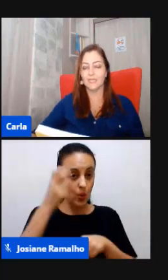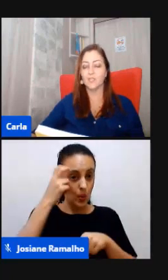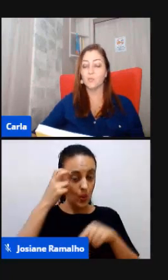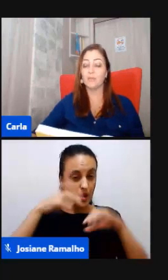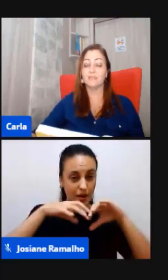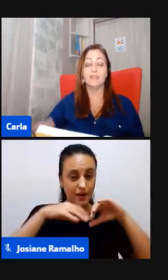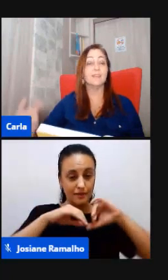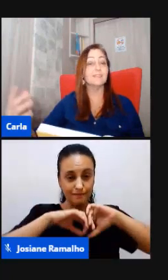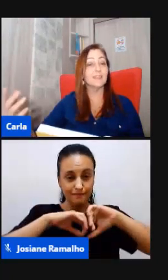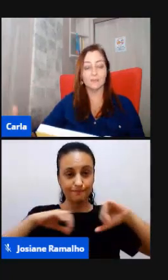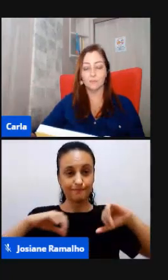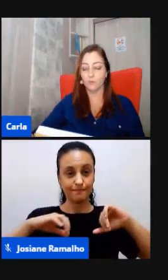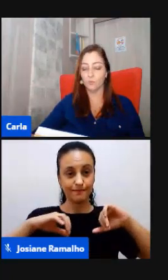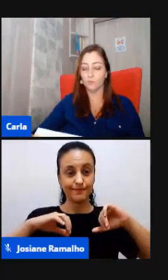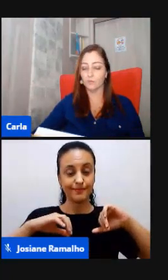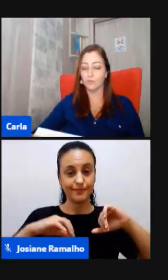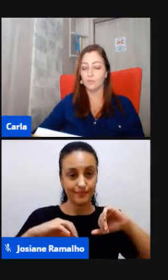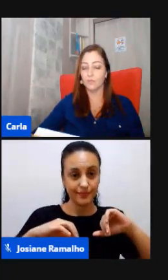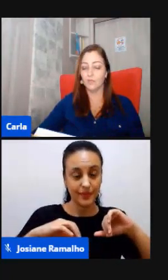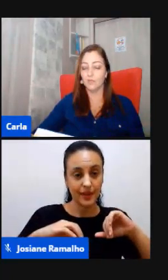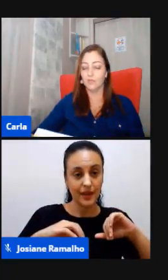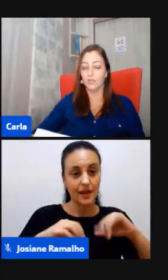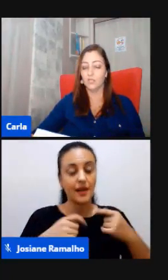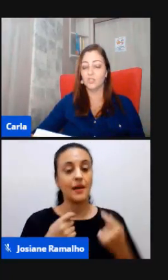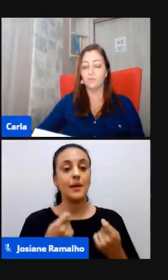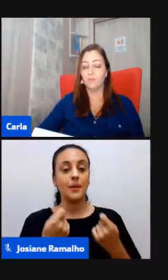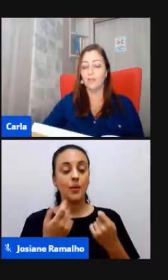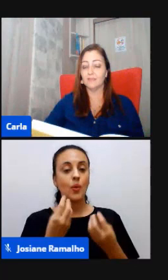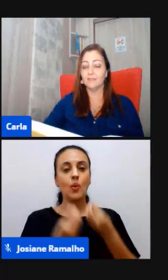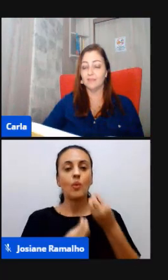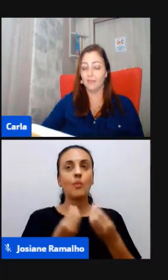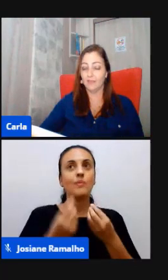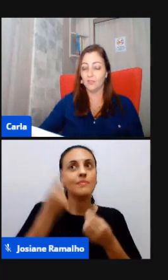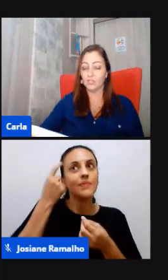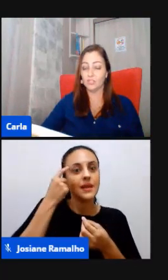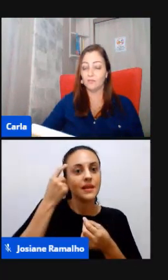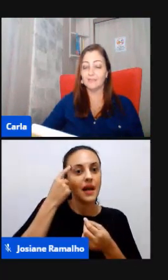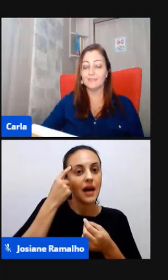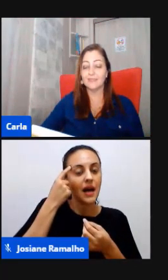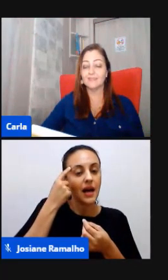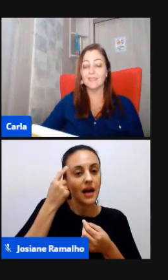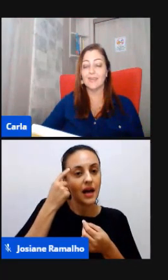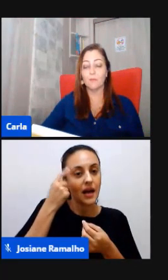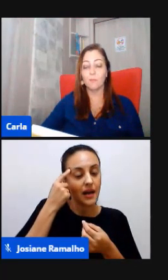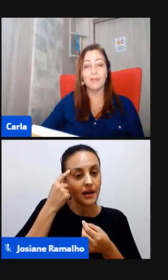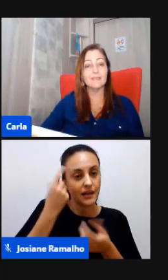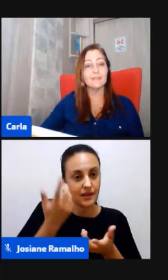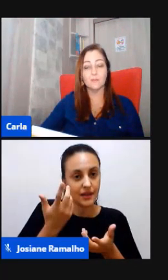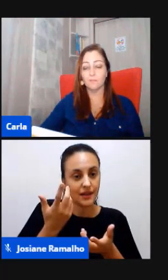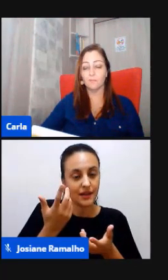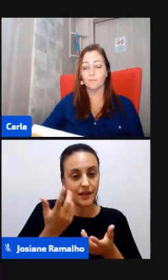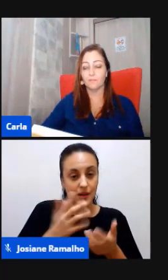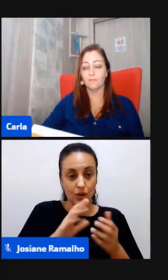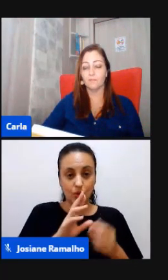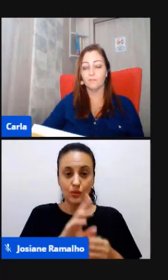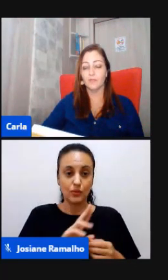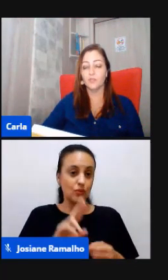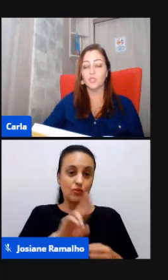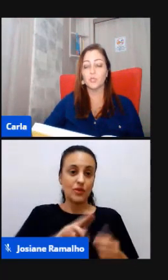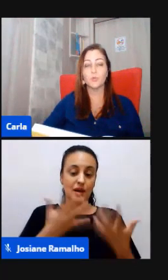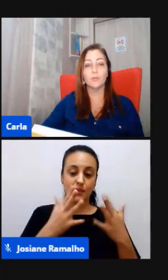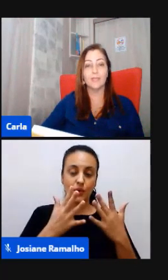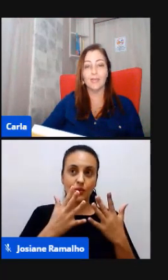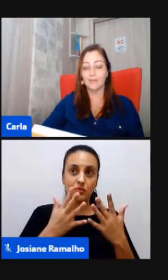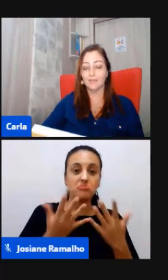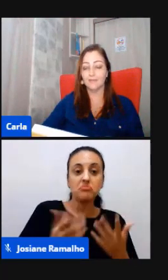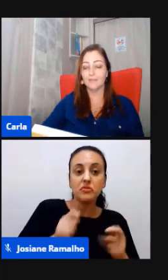Dizem-lhe de pensar sem as mãos, de fazer sem a cabeça,